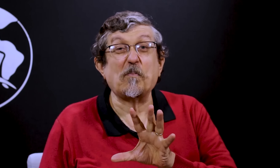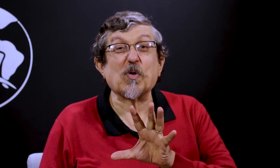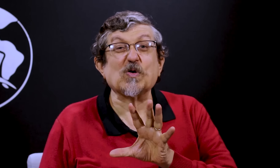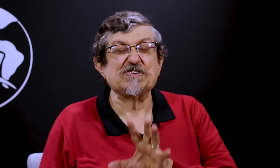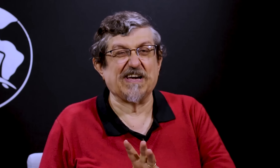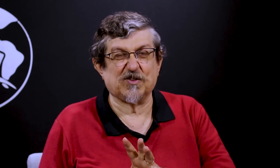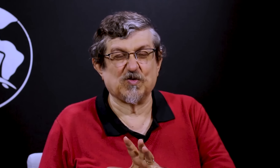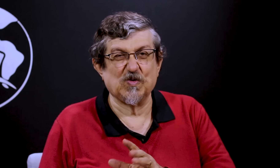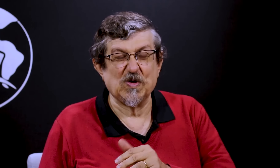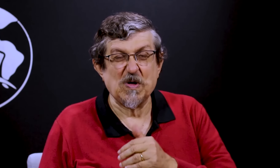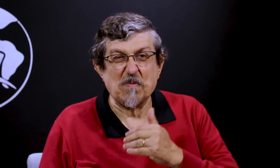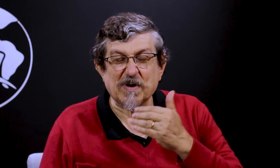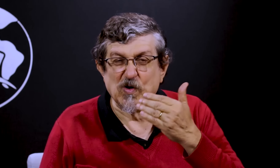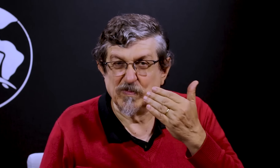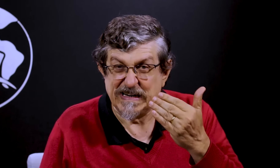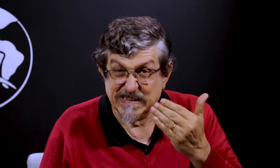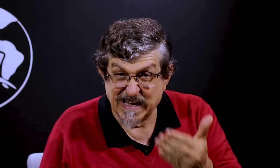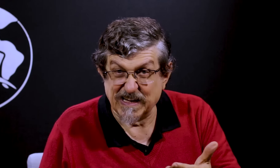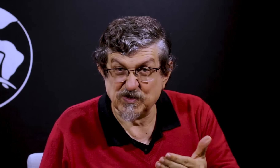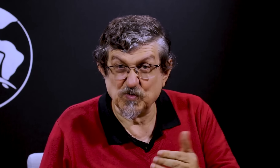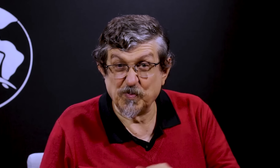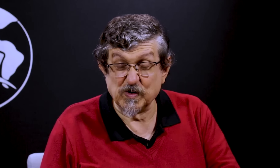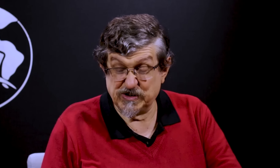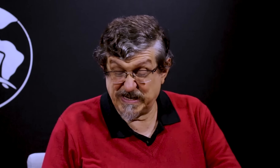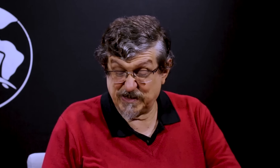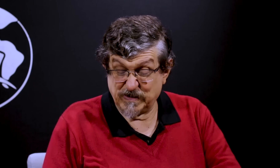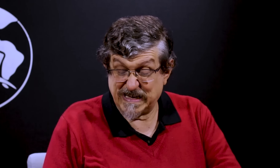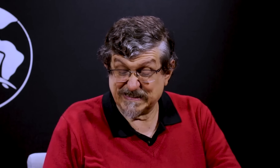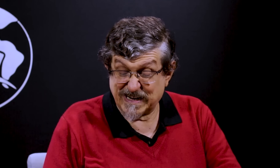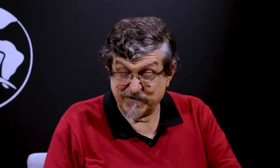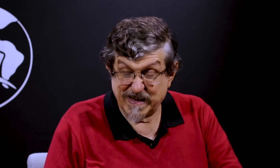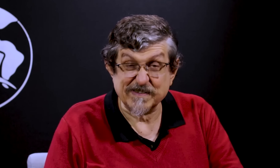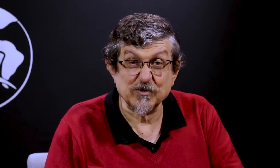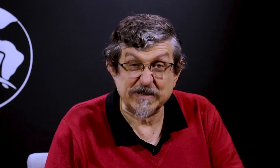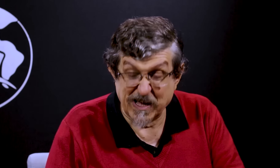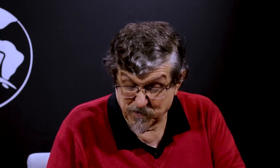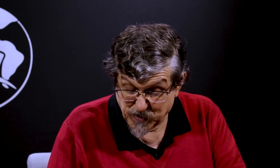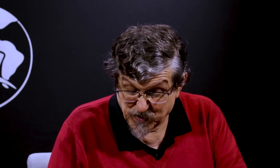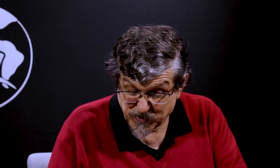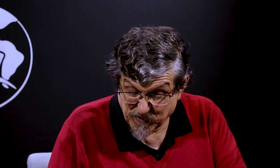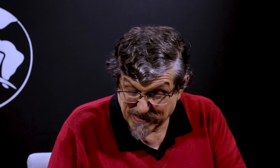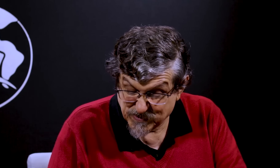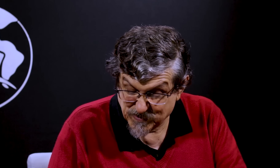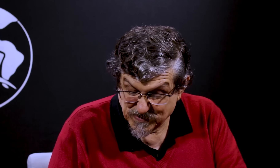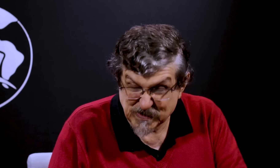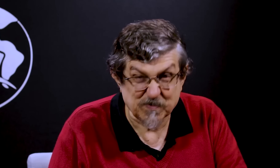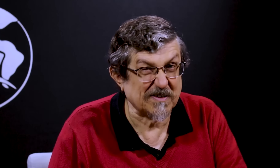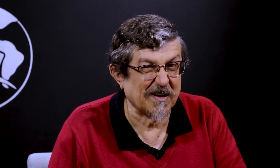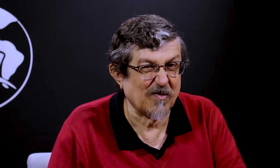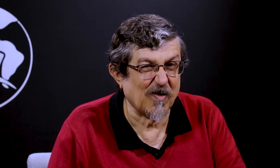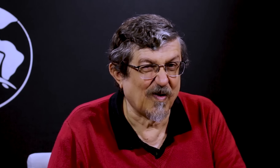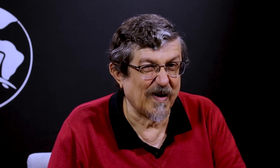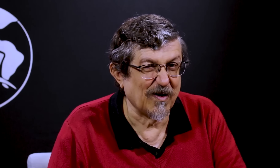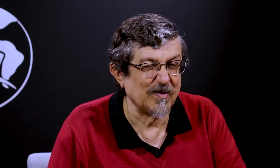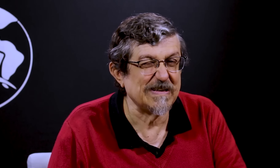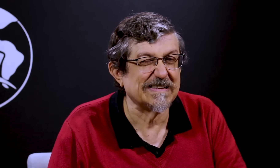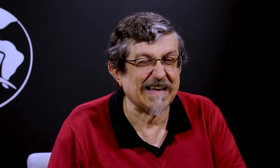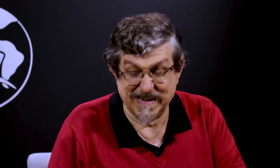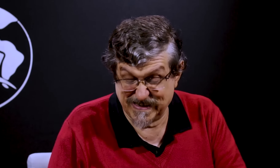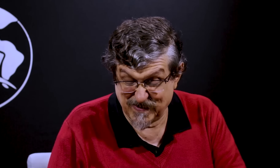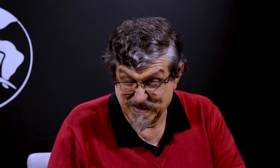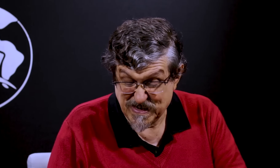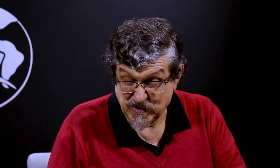tem um projeto para a humanidade, um projeto que atravessa o tempo e o espaço, diz para Jacó, olha